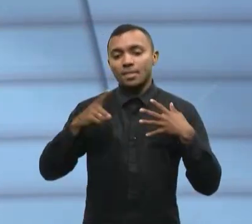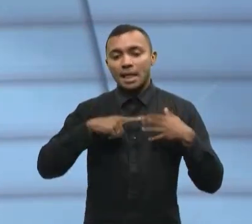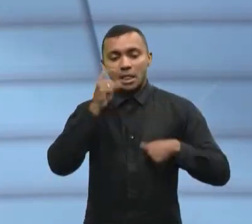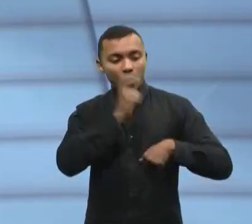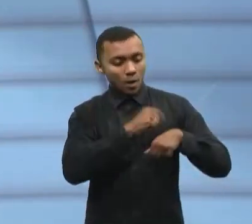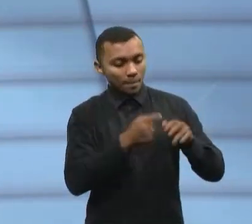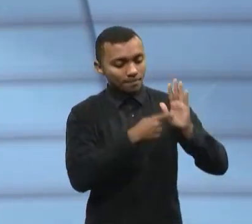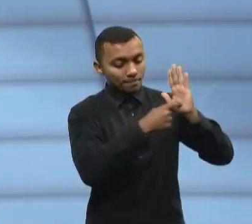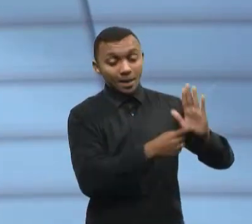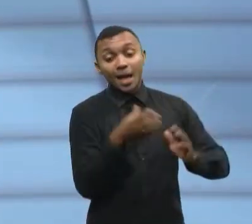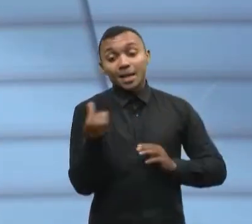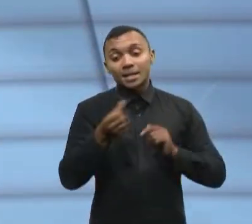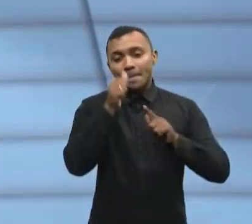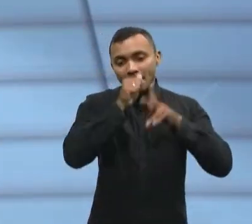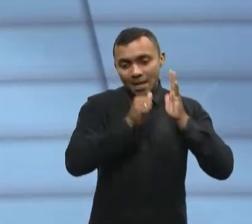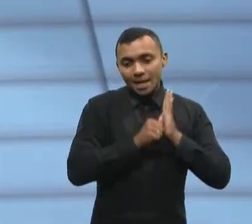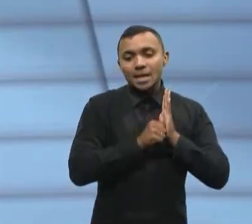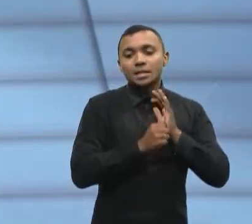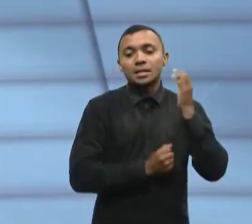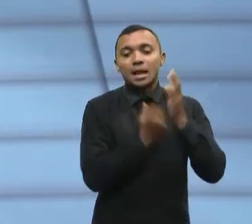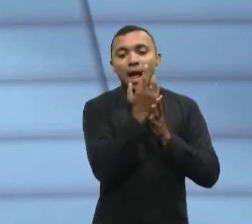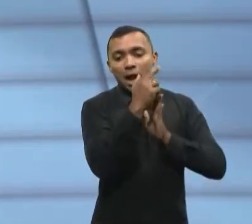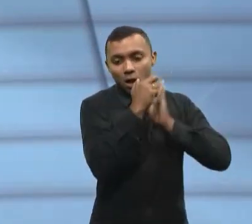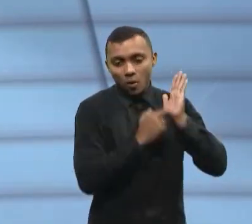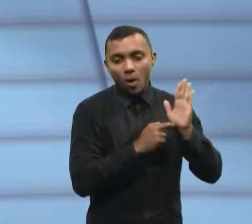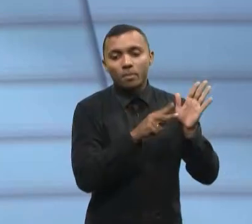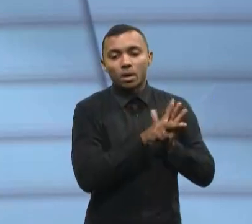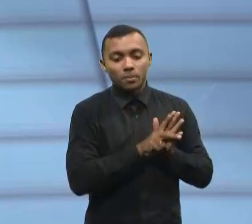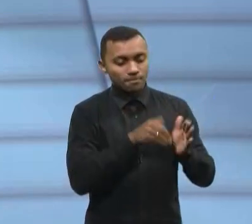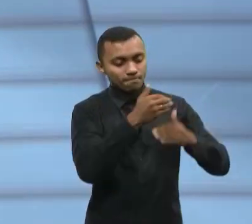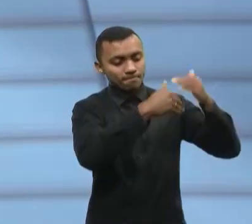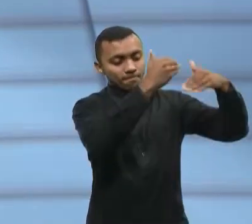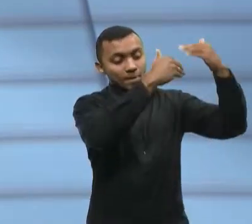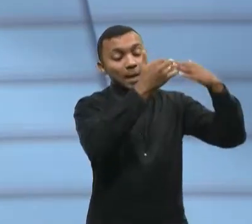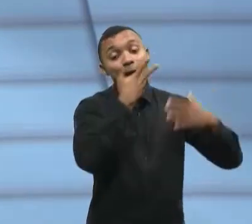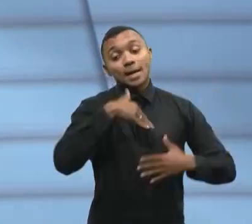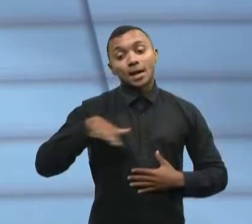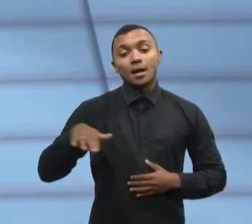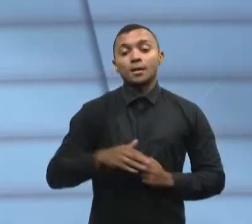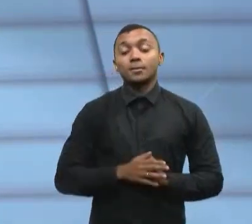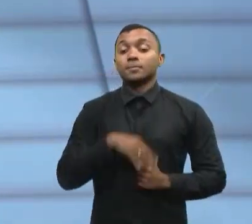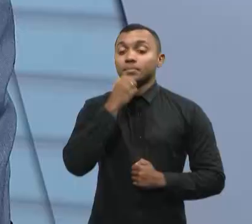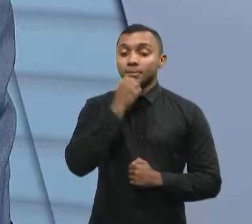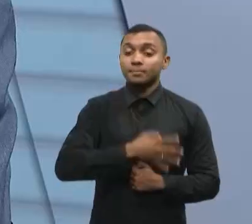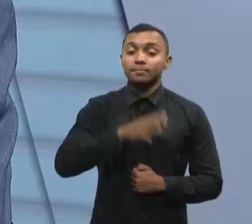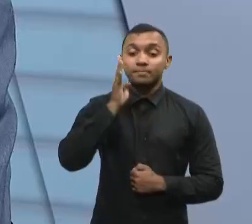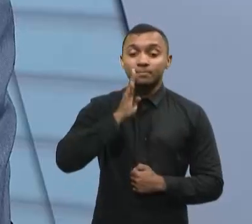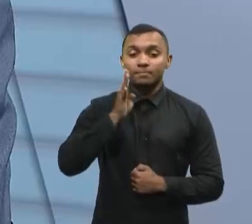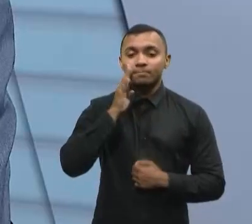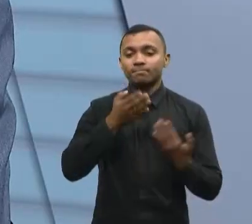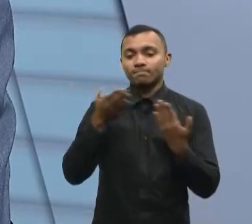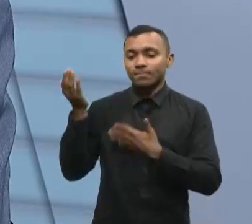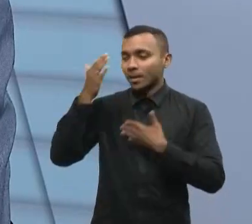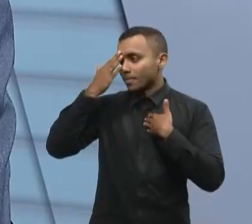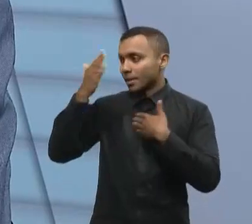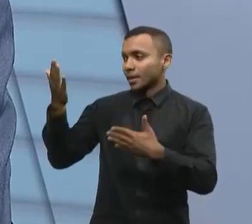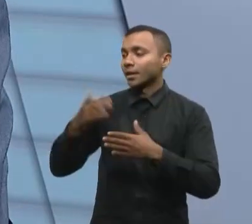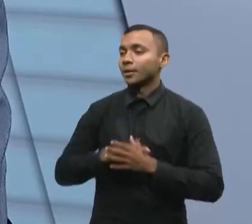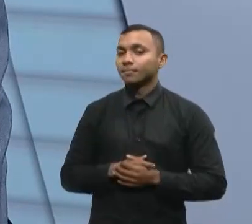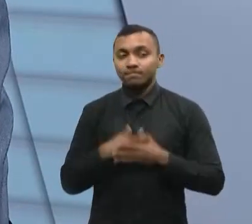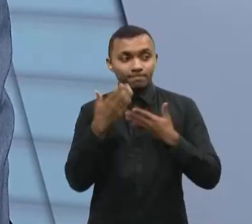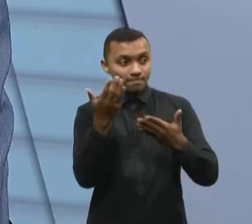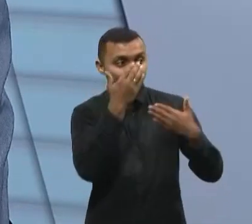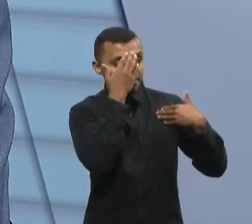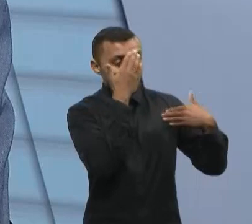cada 6 meses tem um relatório de evolução dessa criança. Legal. O André, eu queria agradecer você, a